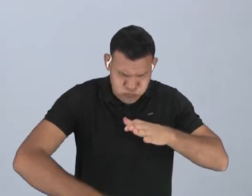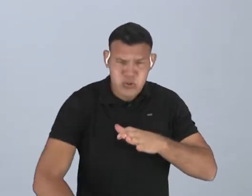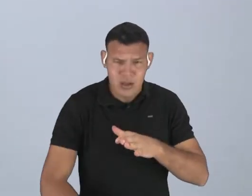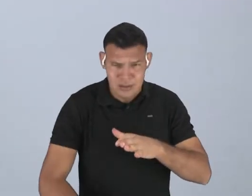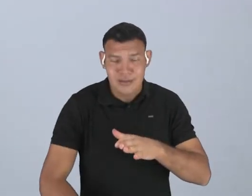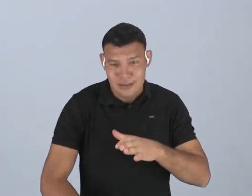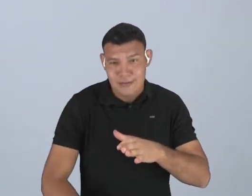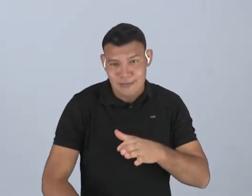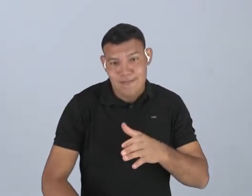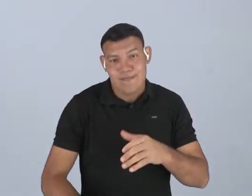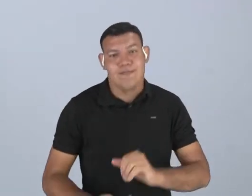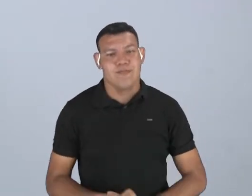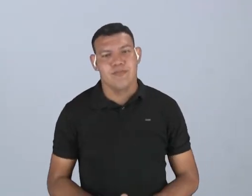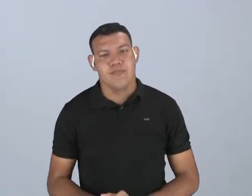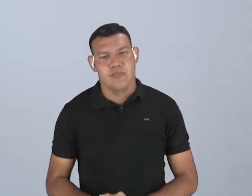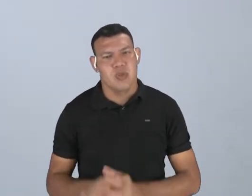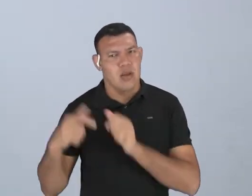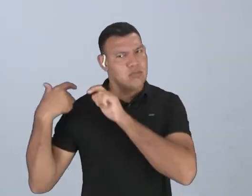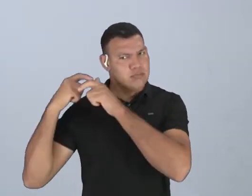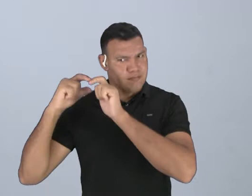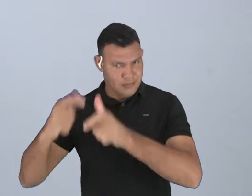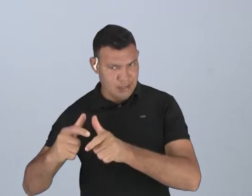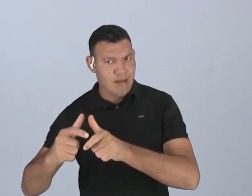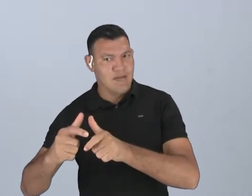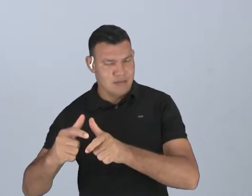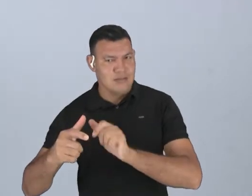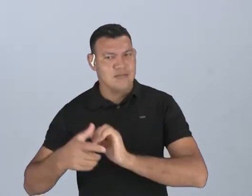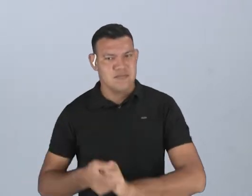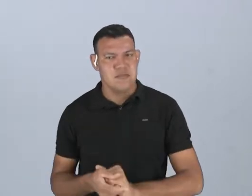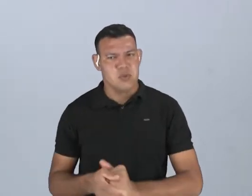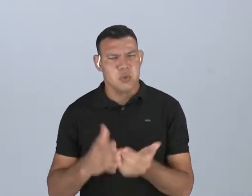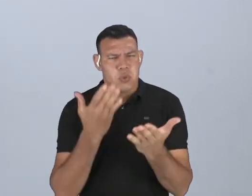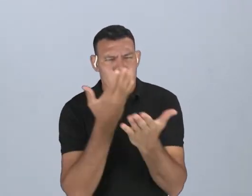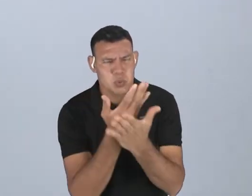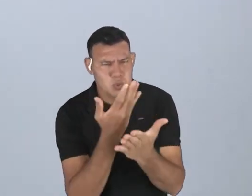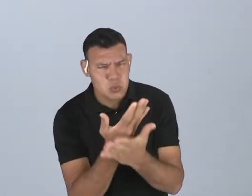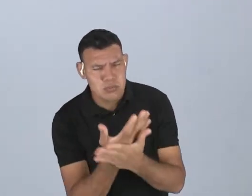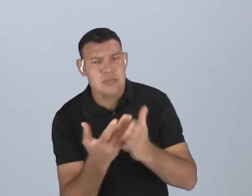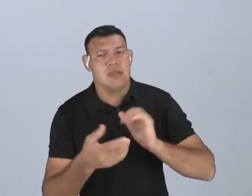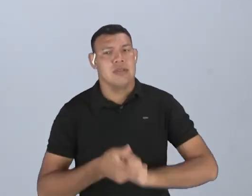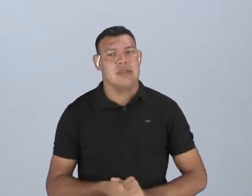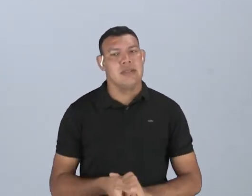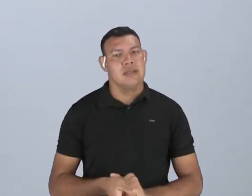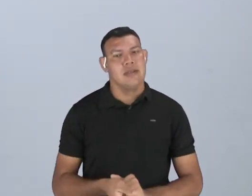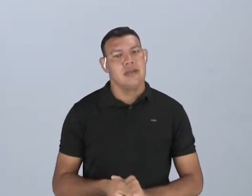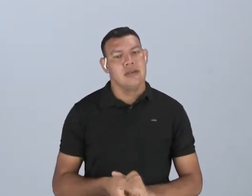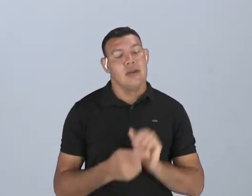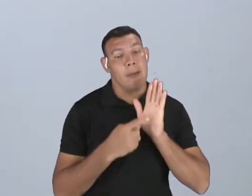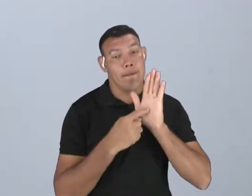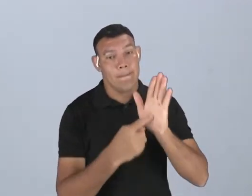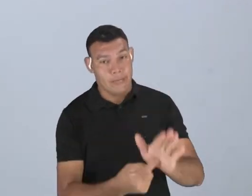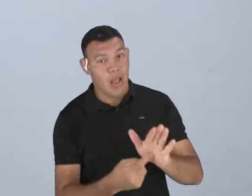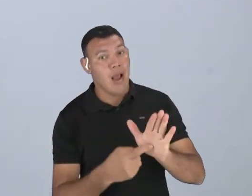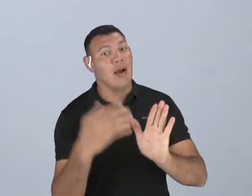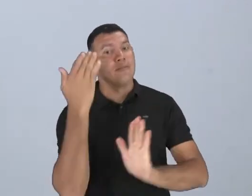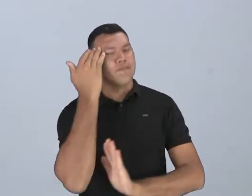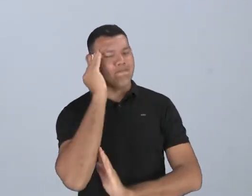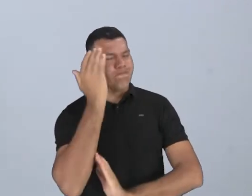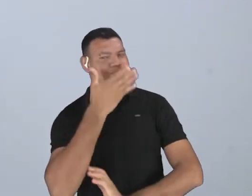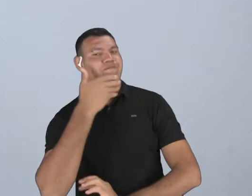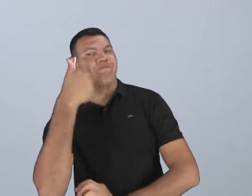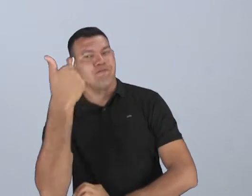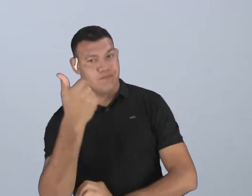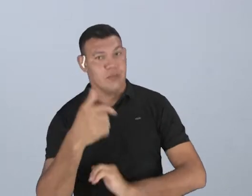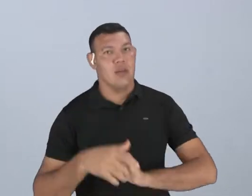dizer, nessas teorias ou nesses estudos para nos trazer mais entendimento. Um